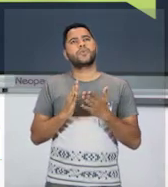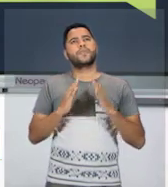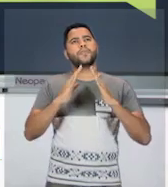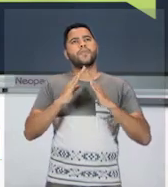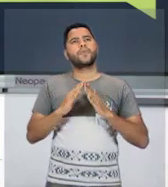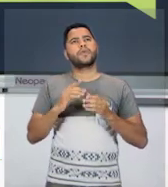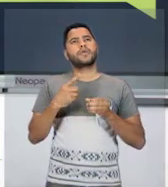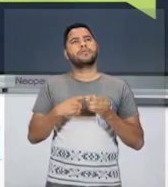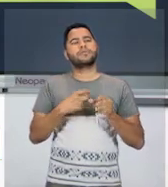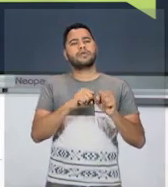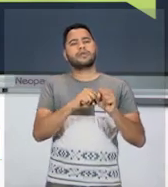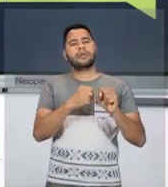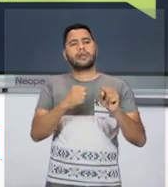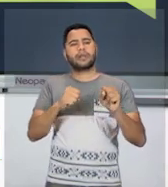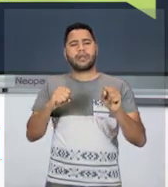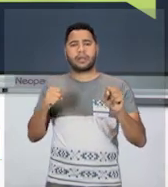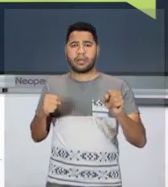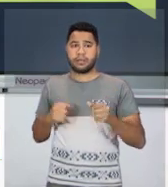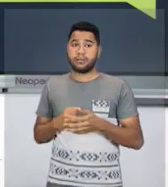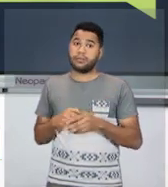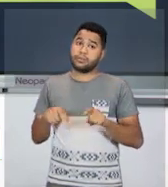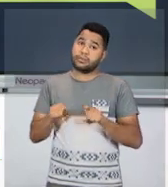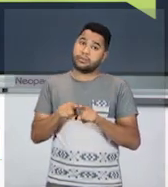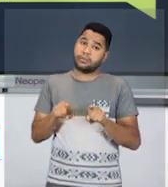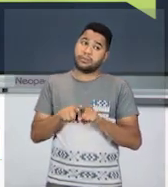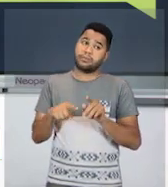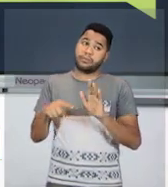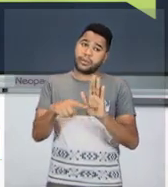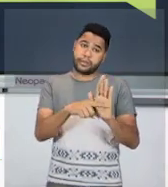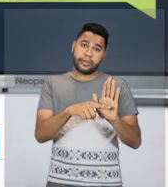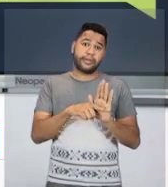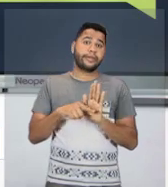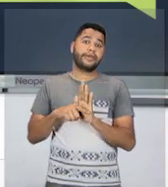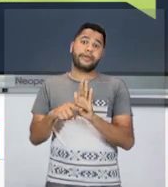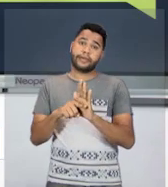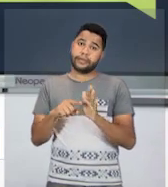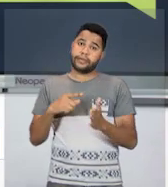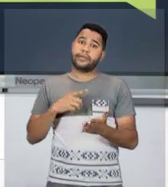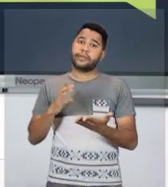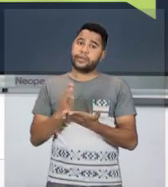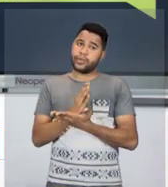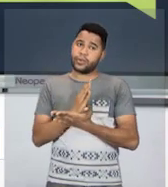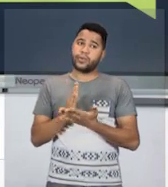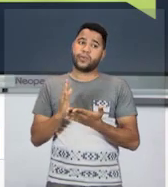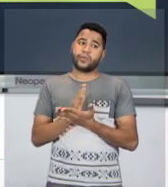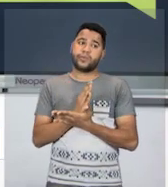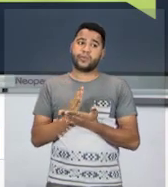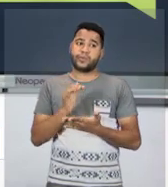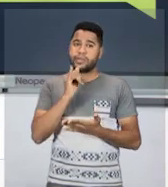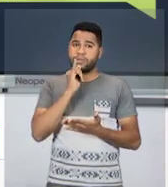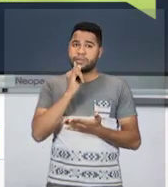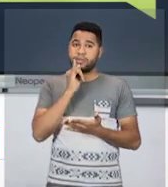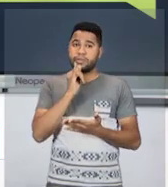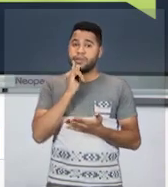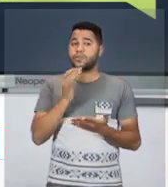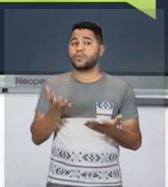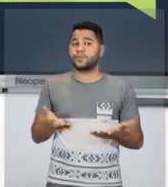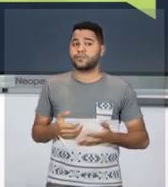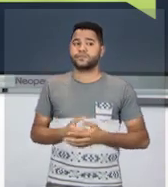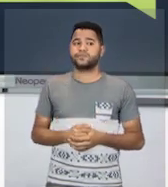grande o Higgs vantagens é pessoal também temos algumas desvantagens Forex